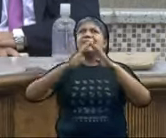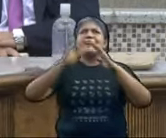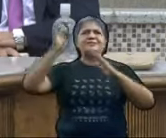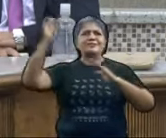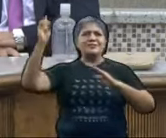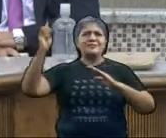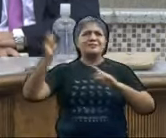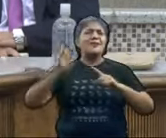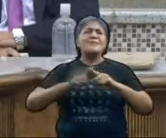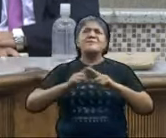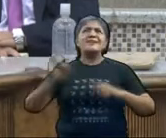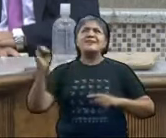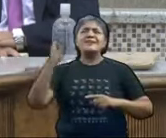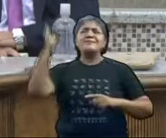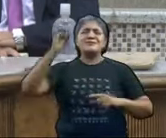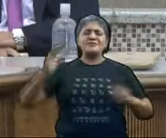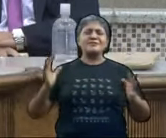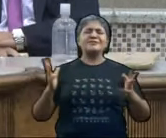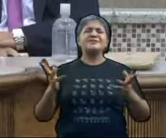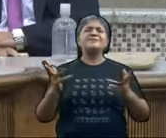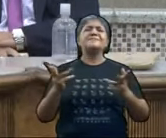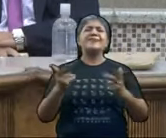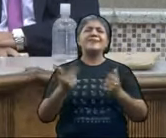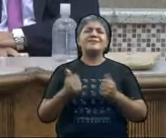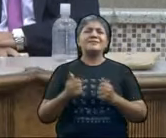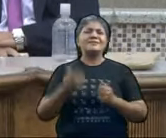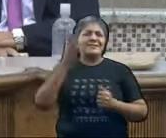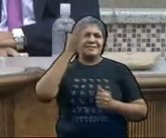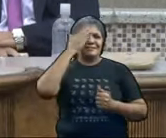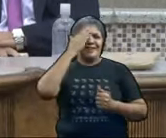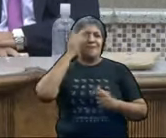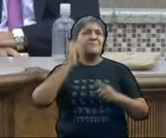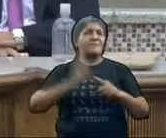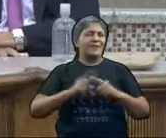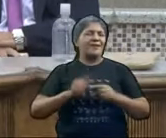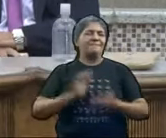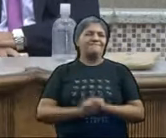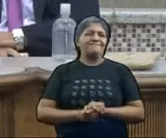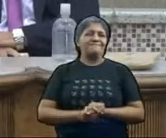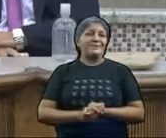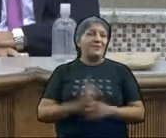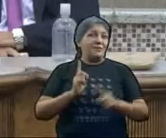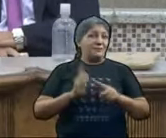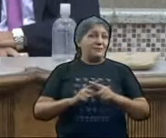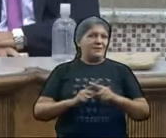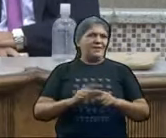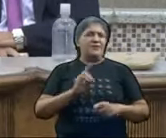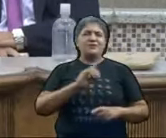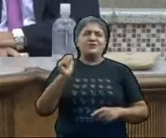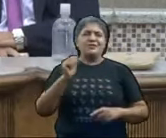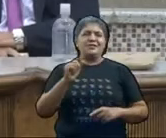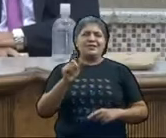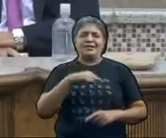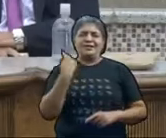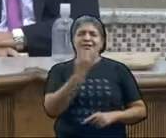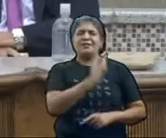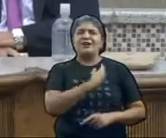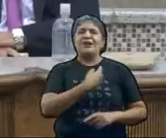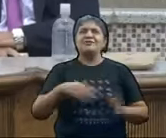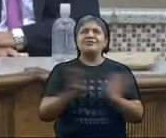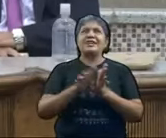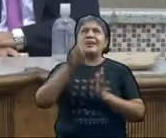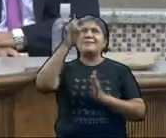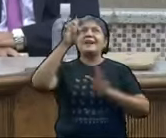esse lugar é importante e é maravilhoso? Sabe por quê? Porque o dia em que nós chegarmos lá, nós veremos Jesus